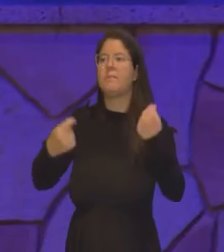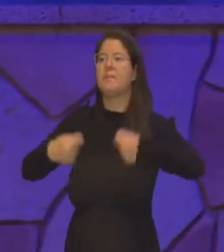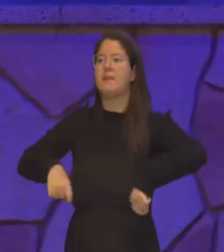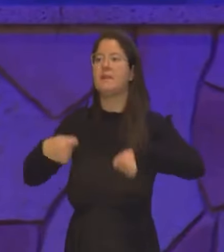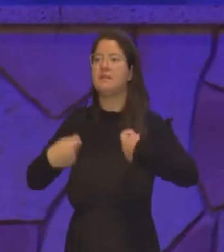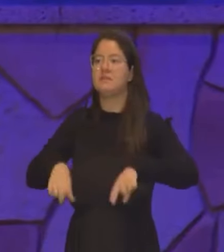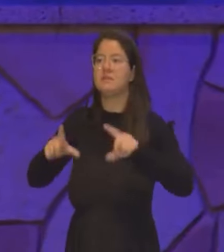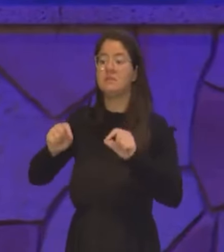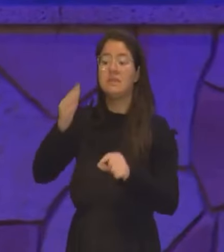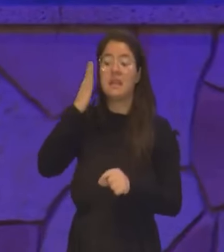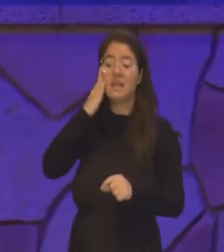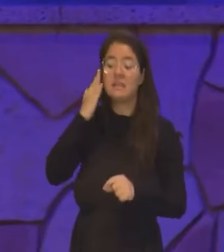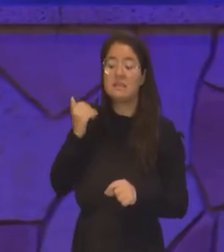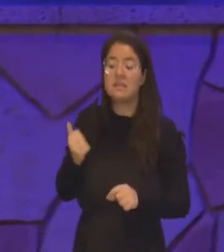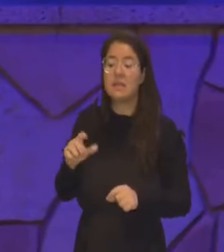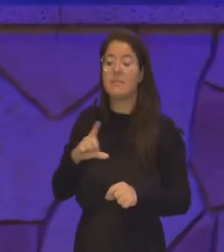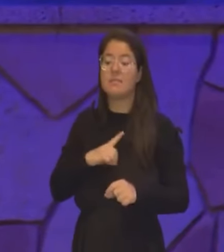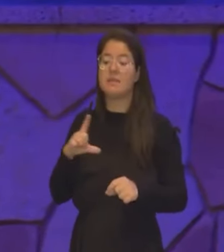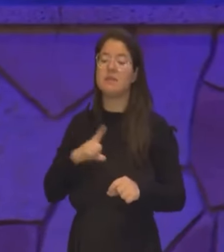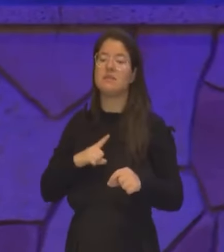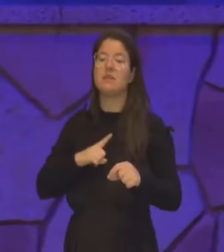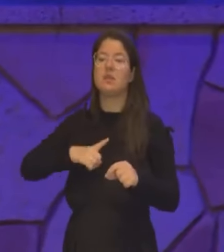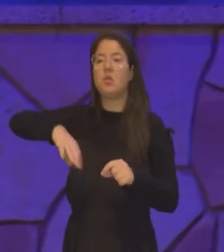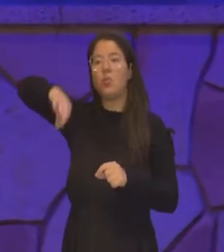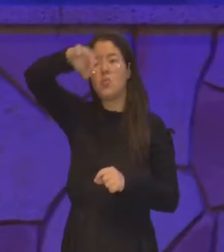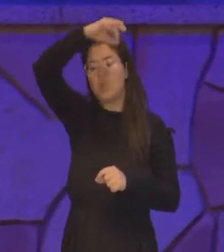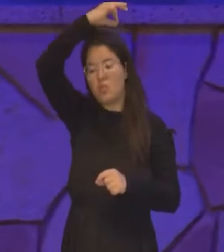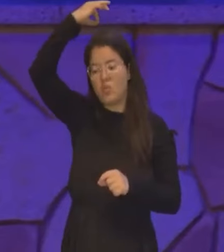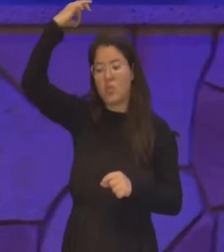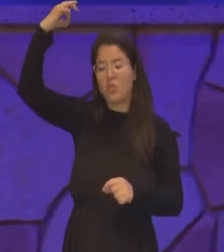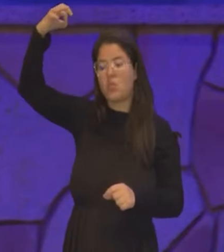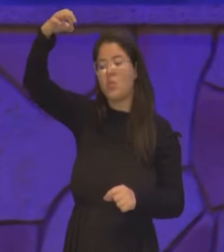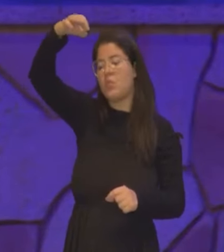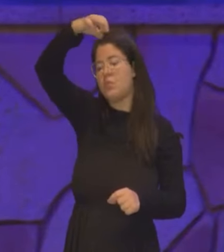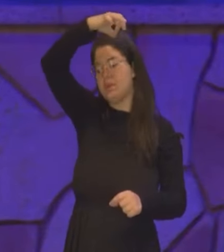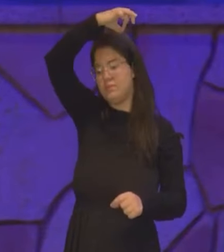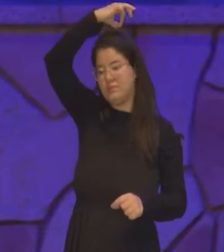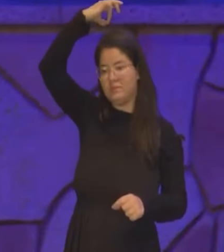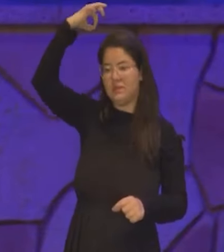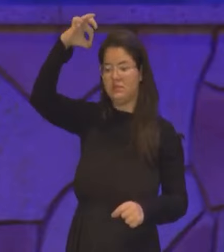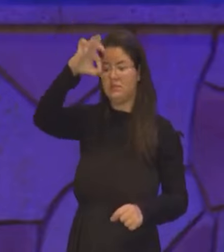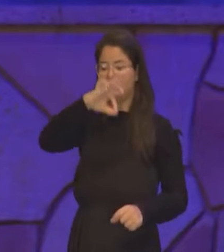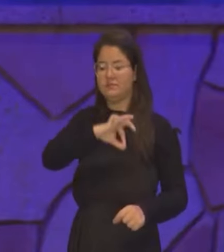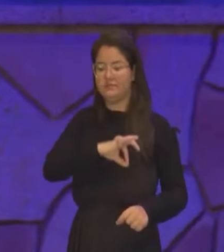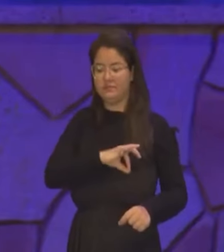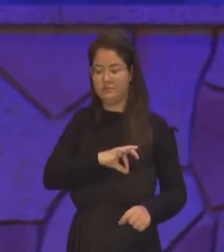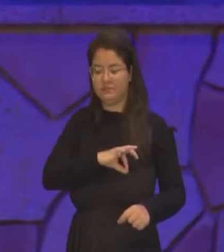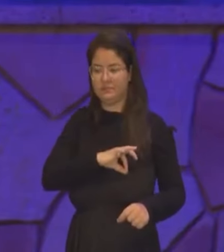precisamos reconhecer que existe um Espírito que atua em nós.